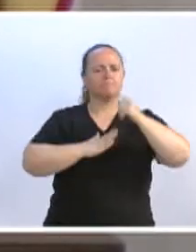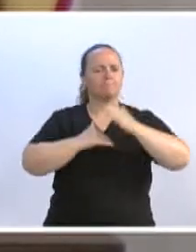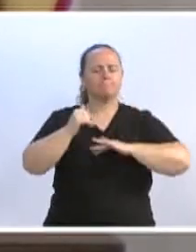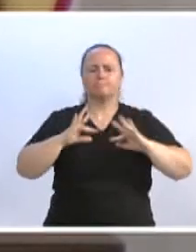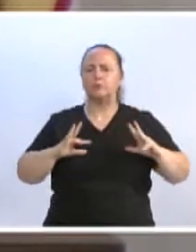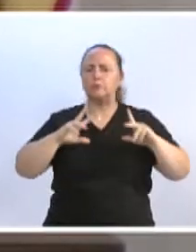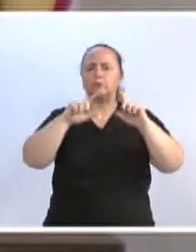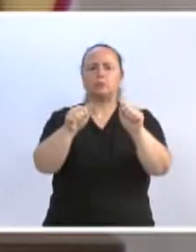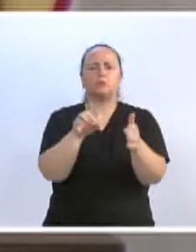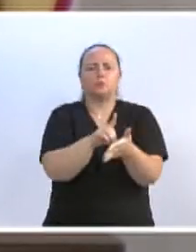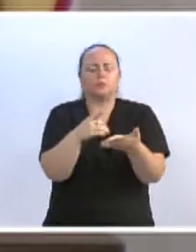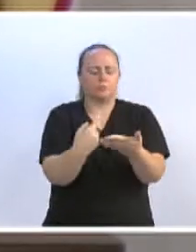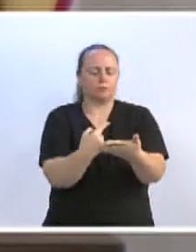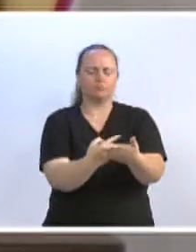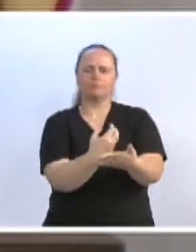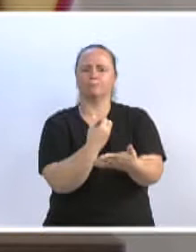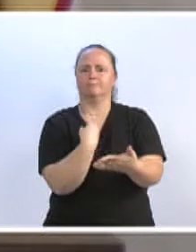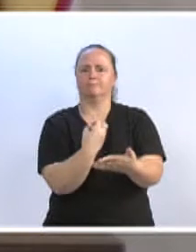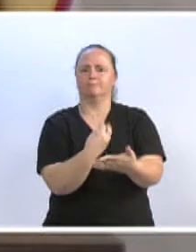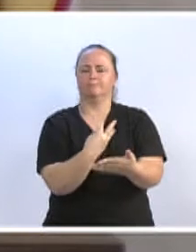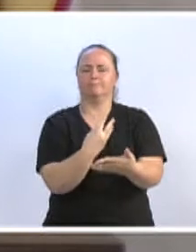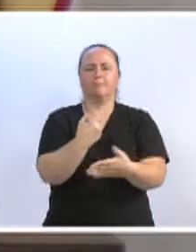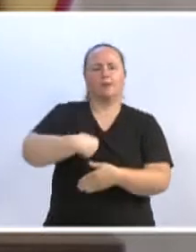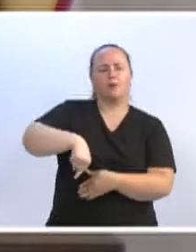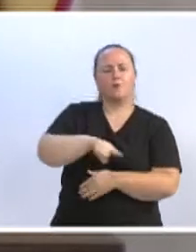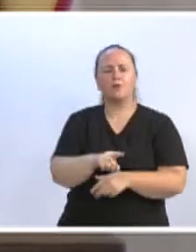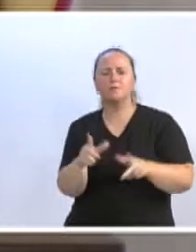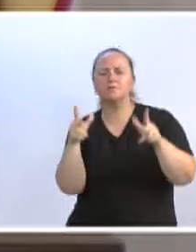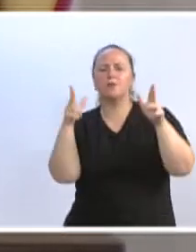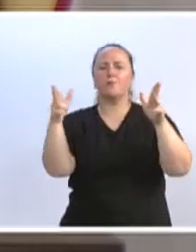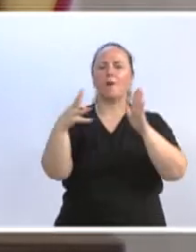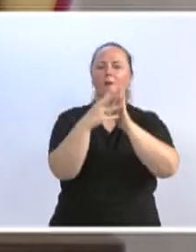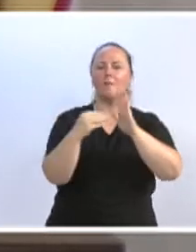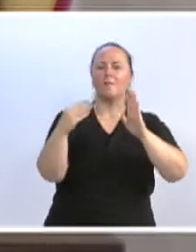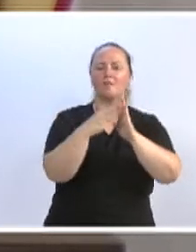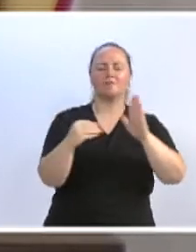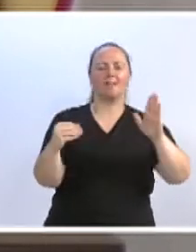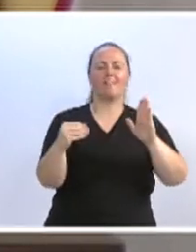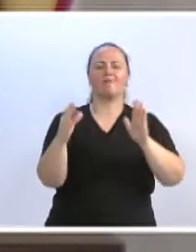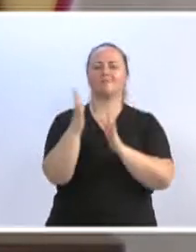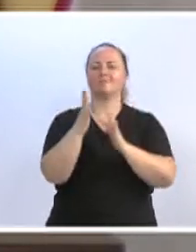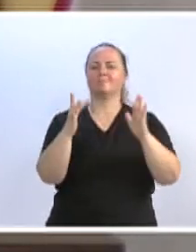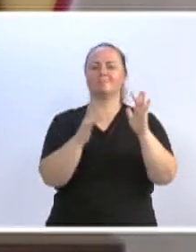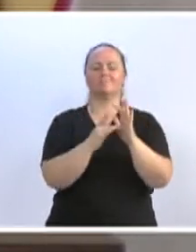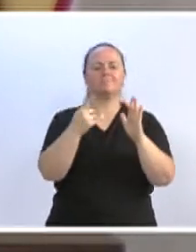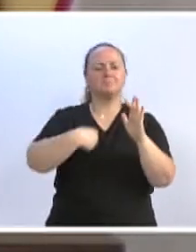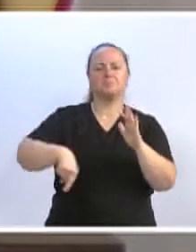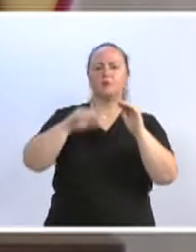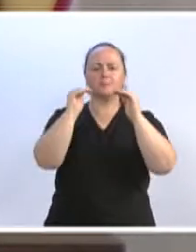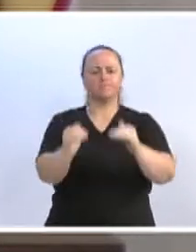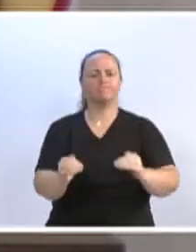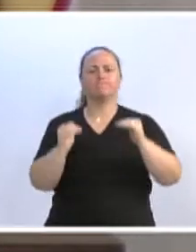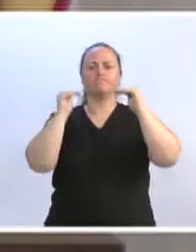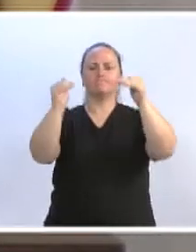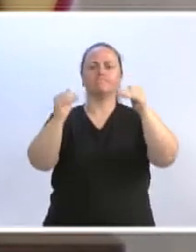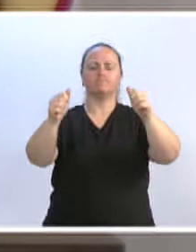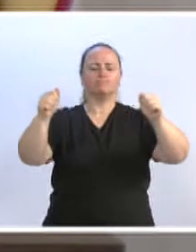ensinou. Para então, como ele, termos autoridade e as multidões fiquem de